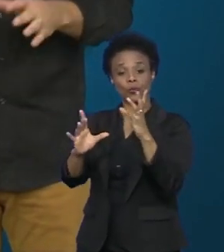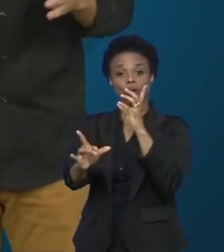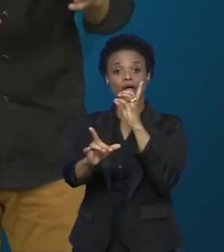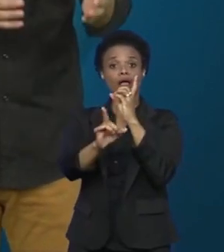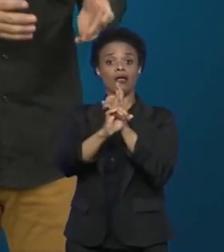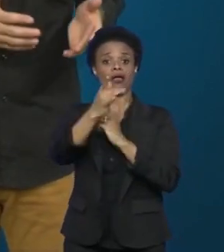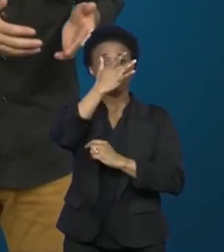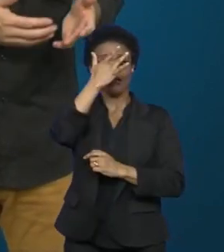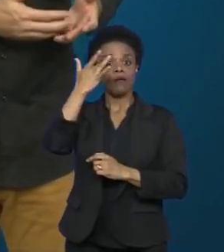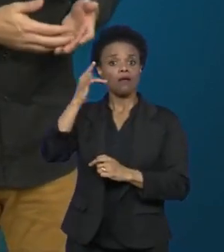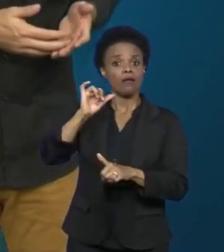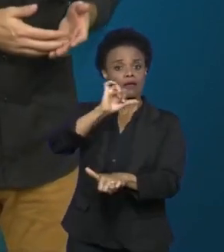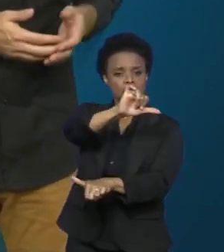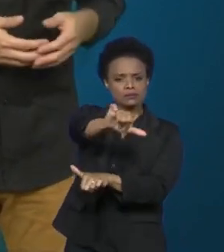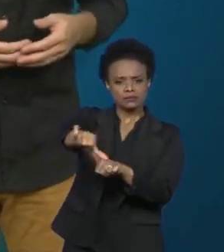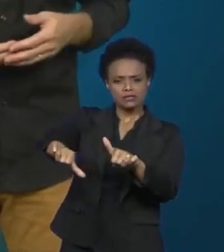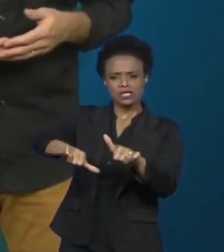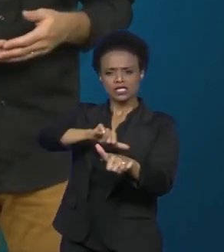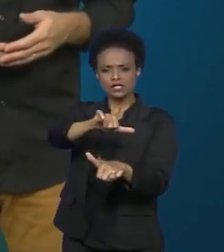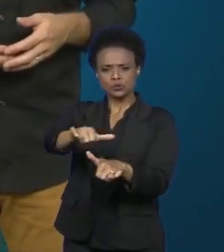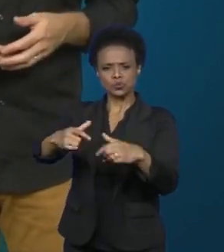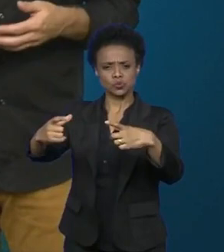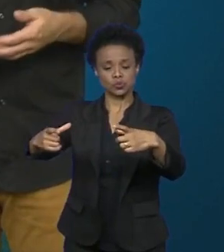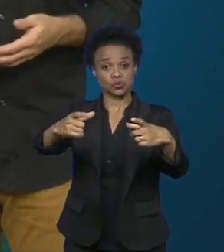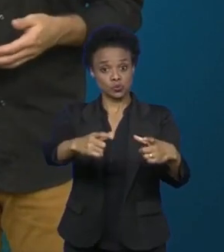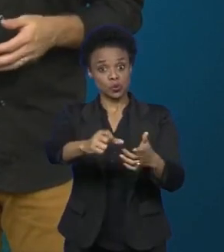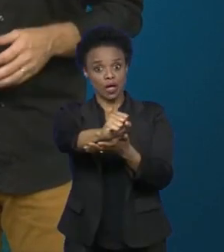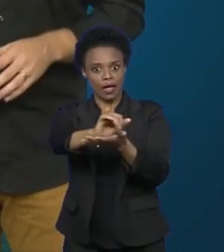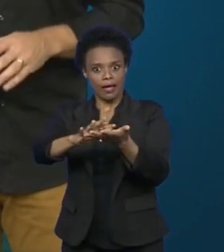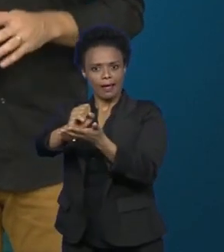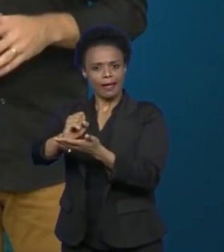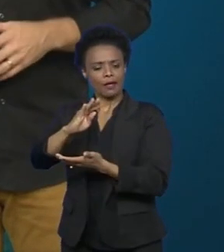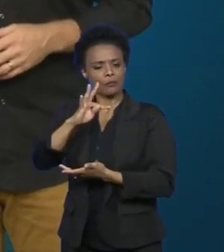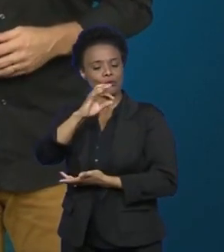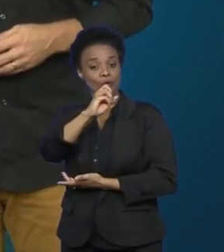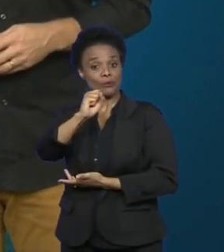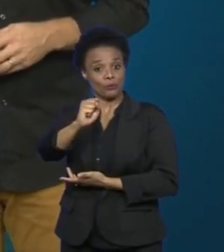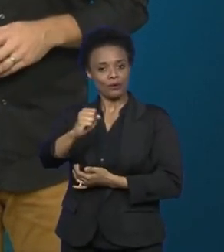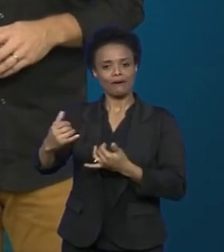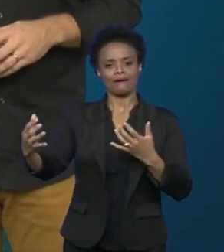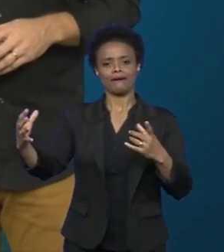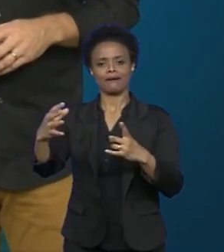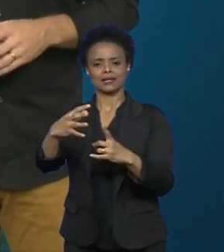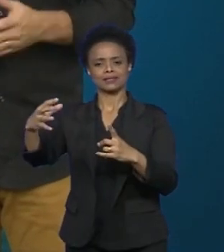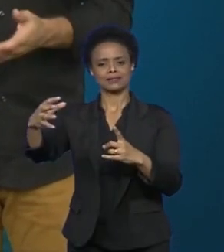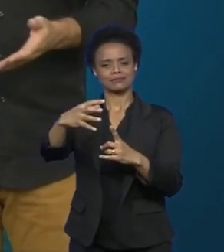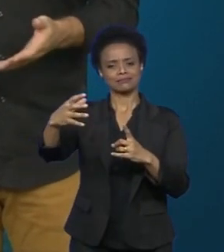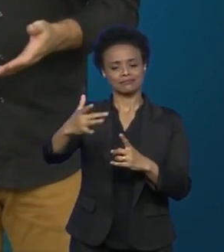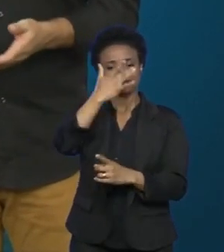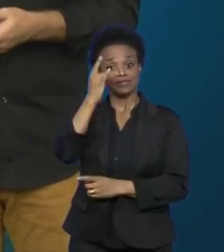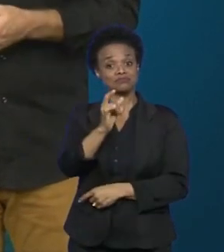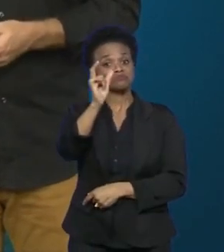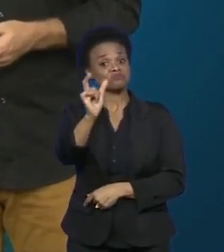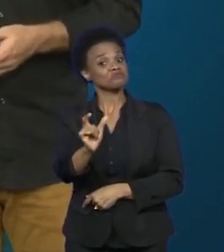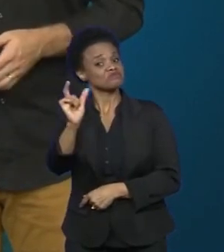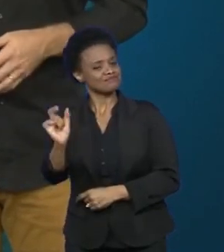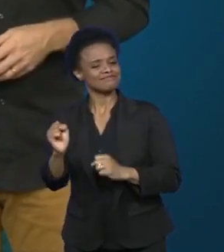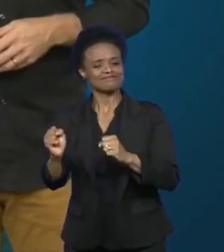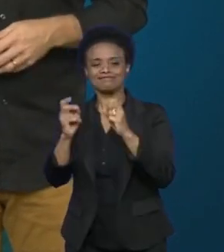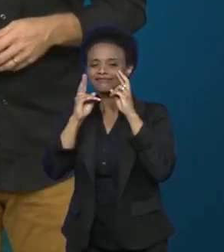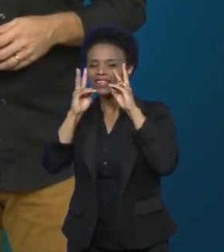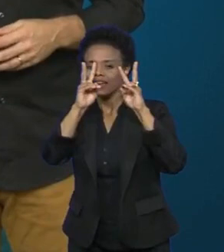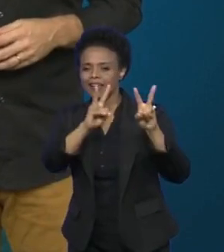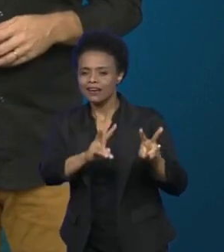agentes transformadores do relevo, a atividade biótica e a influência do ser humano, o que pode ser analisado